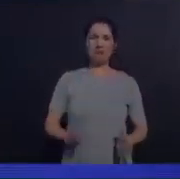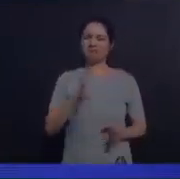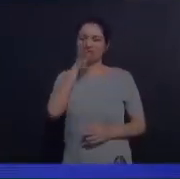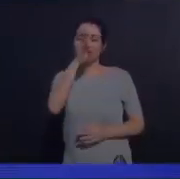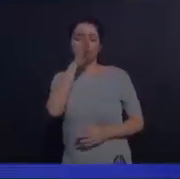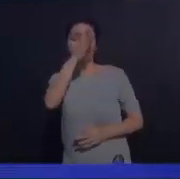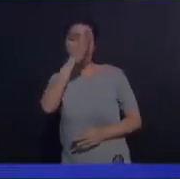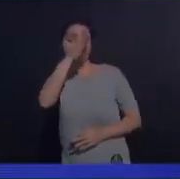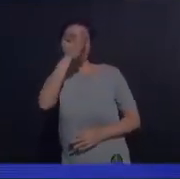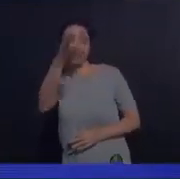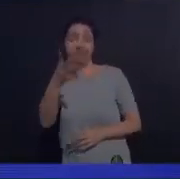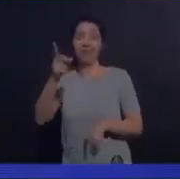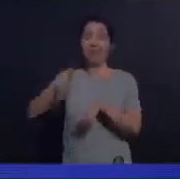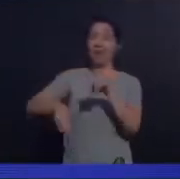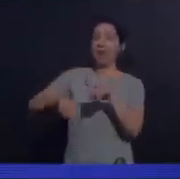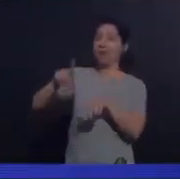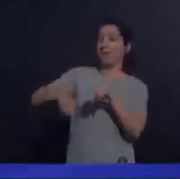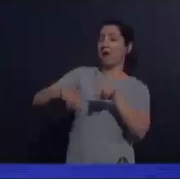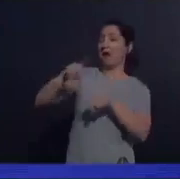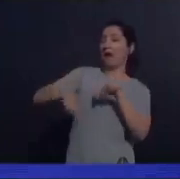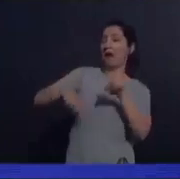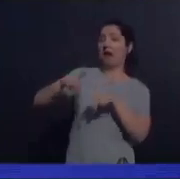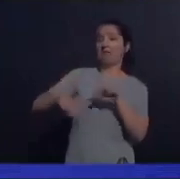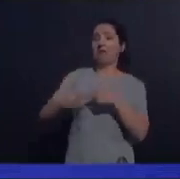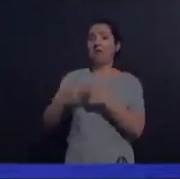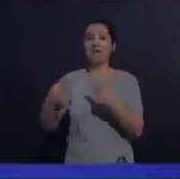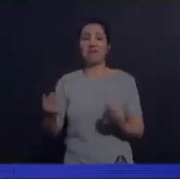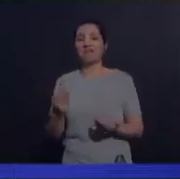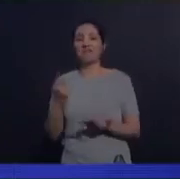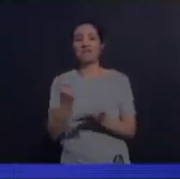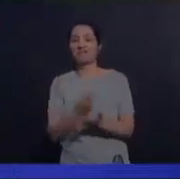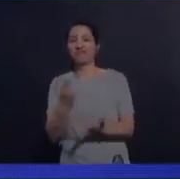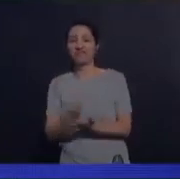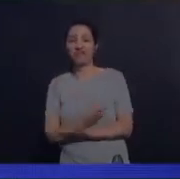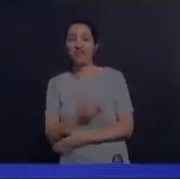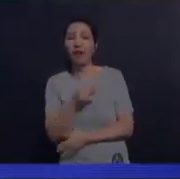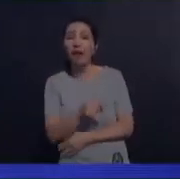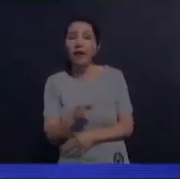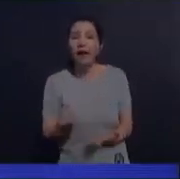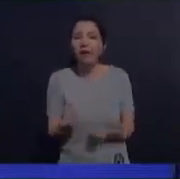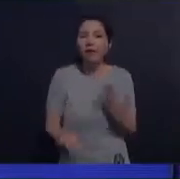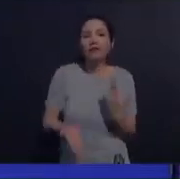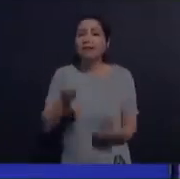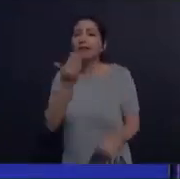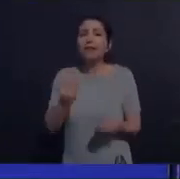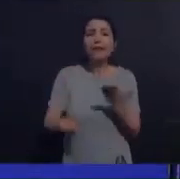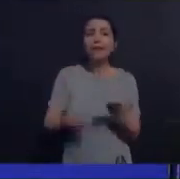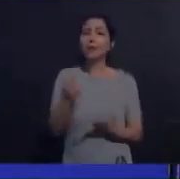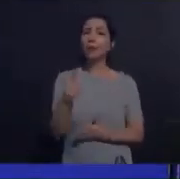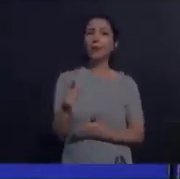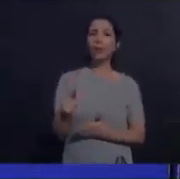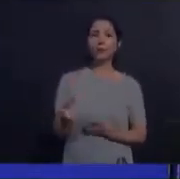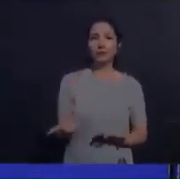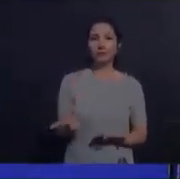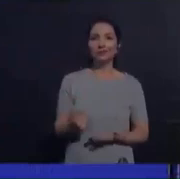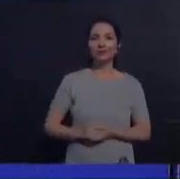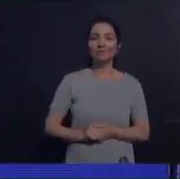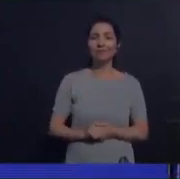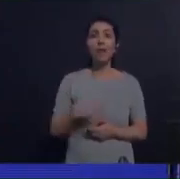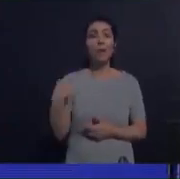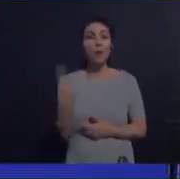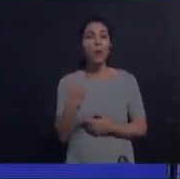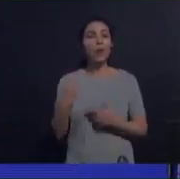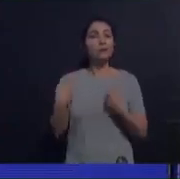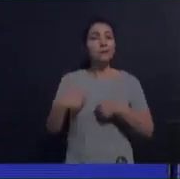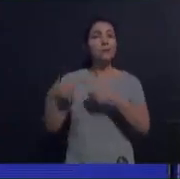demais, asneiras demais, intrigas demais. É uma pessoa desequilibrada. Nós precisamos pedir a Deus